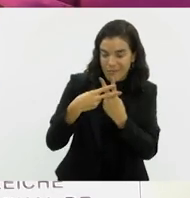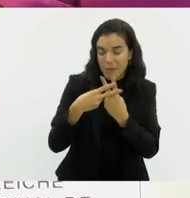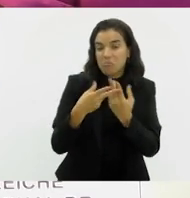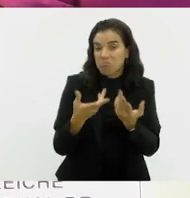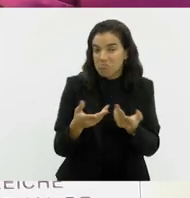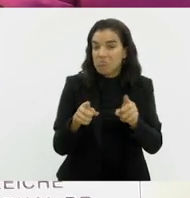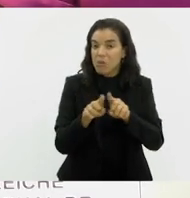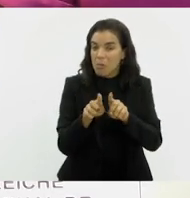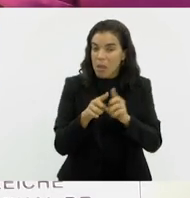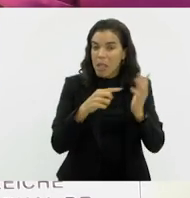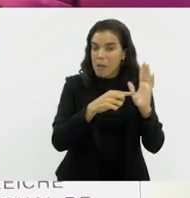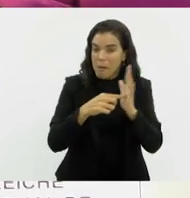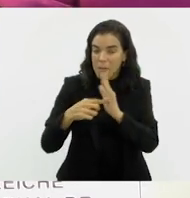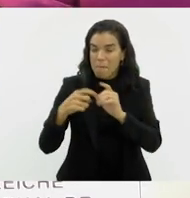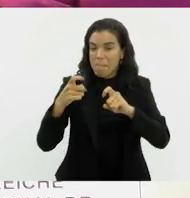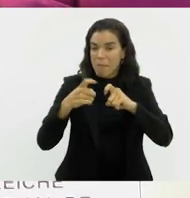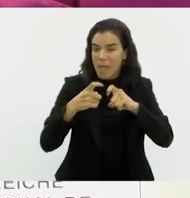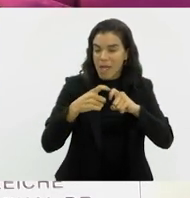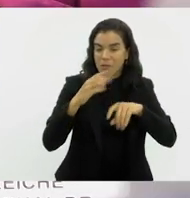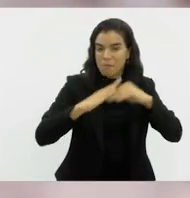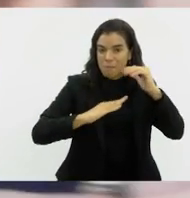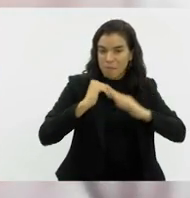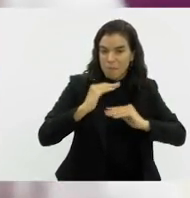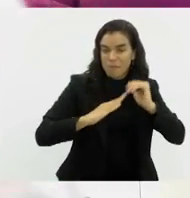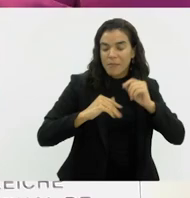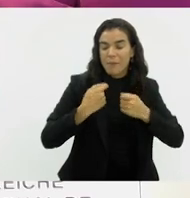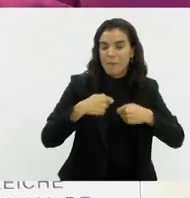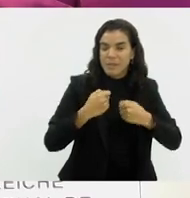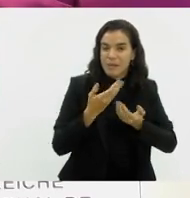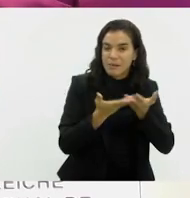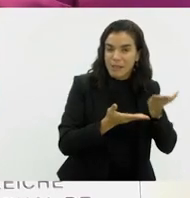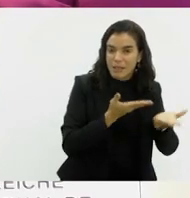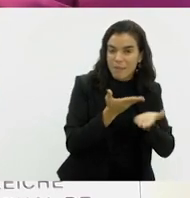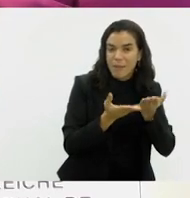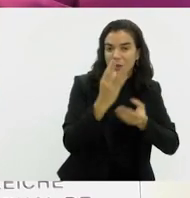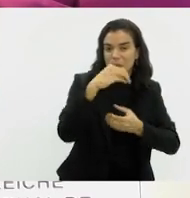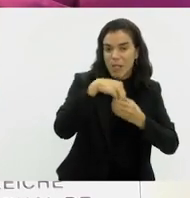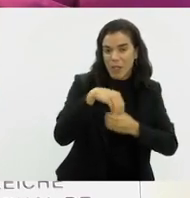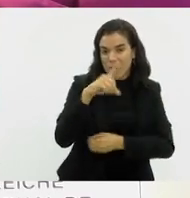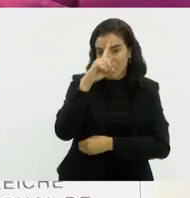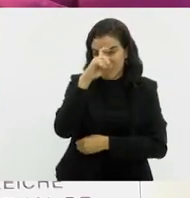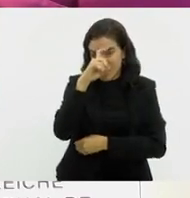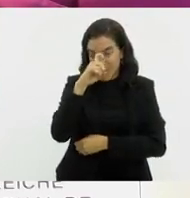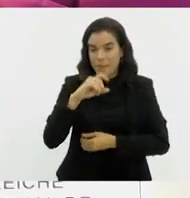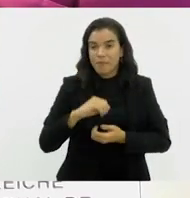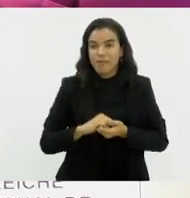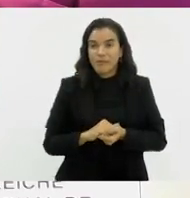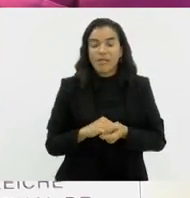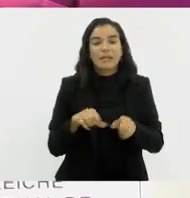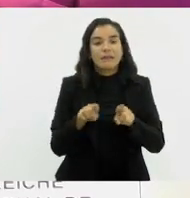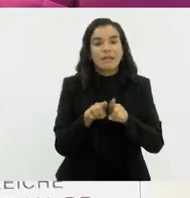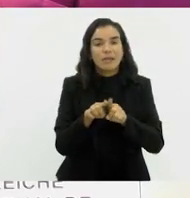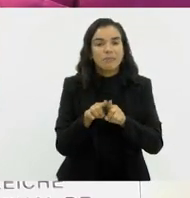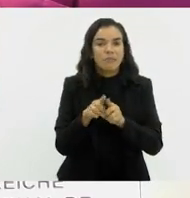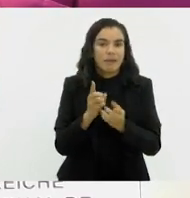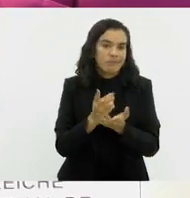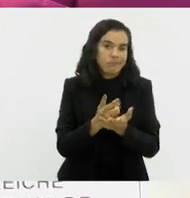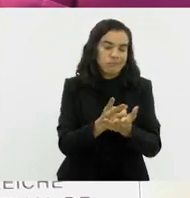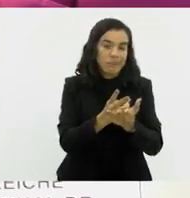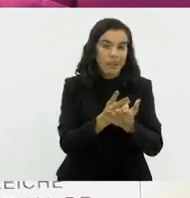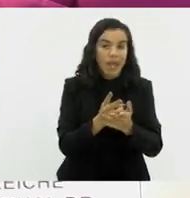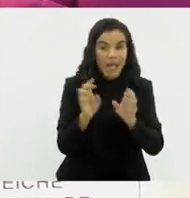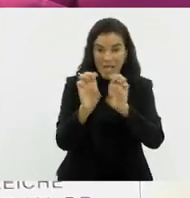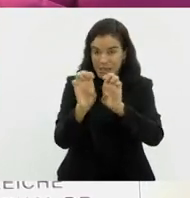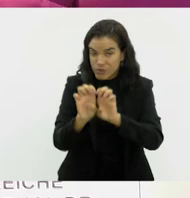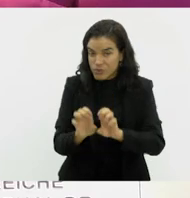Prover equipamentos médicos de natureza técnica necessário ao tratamento de tuberculose sanatório e respectiva manutenção desse, ou seja, a